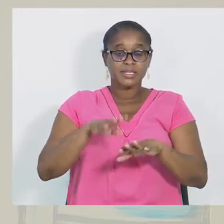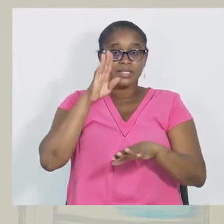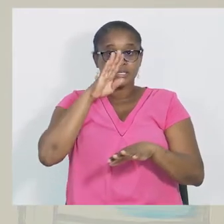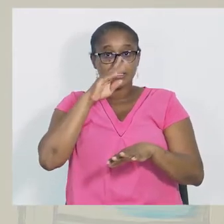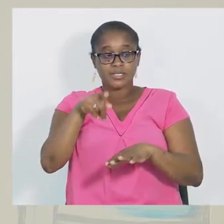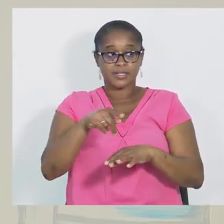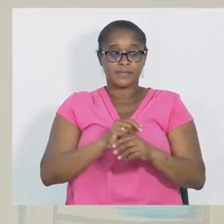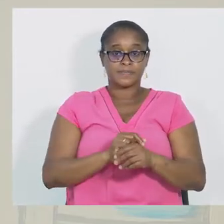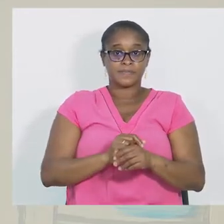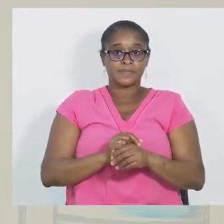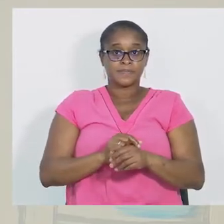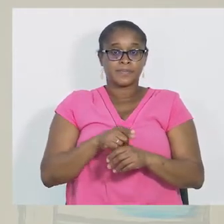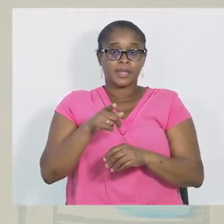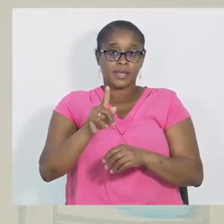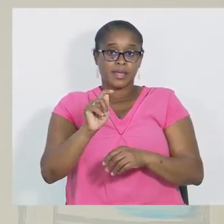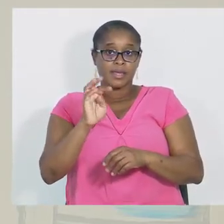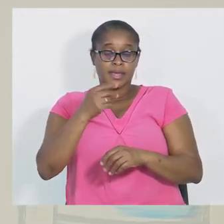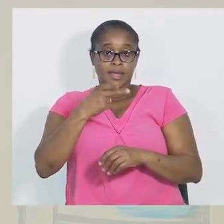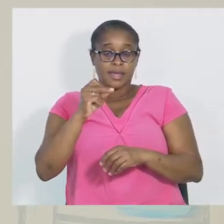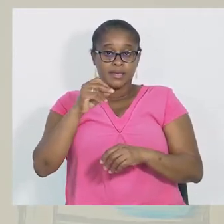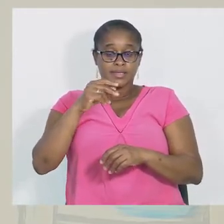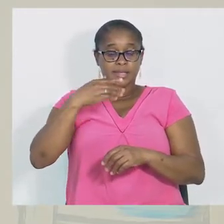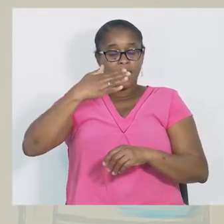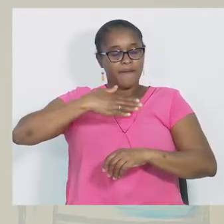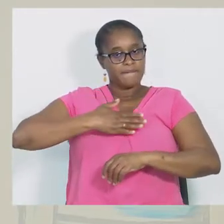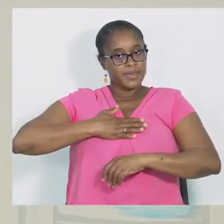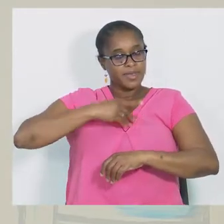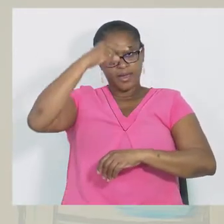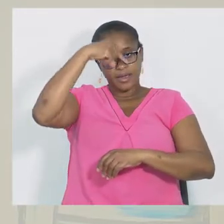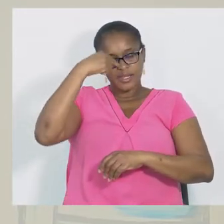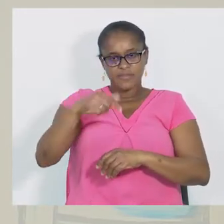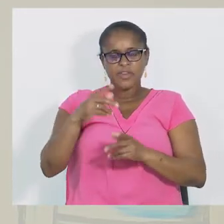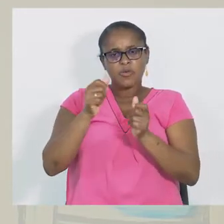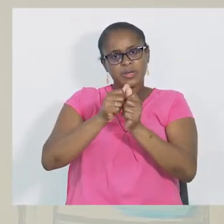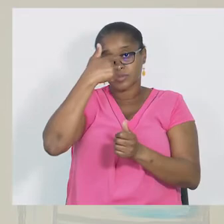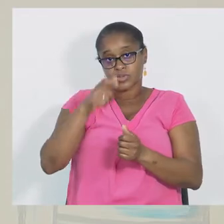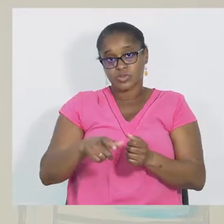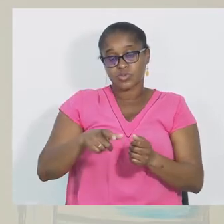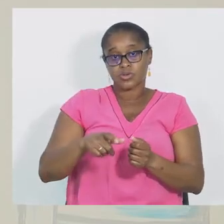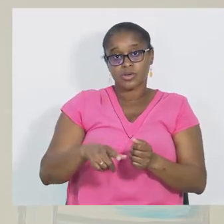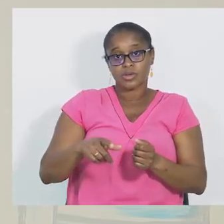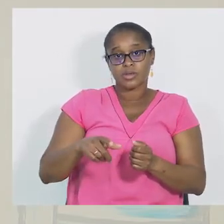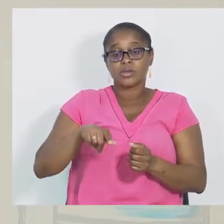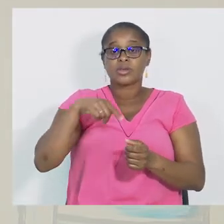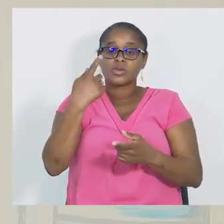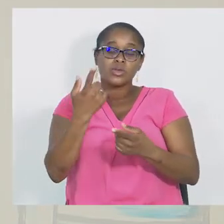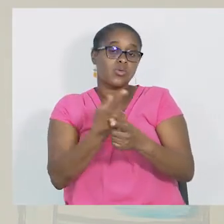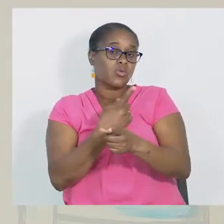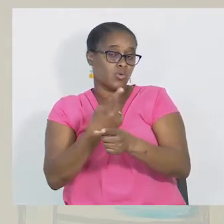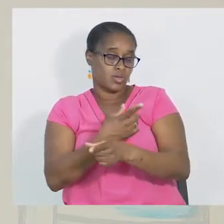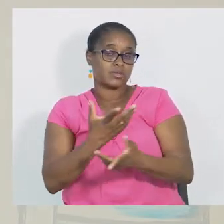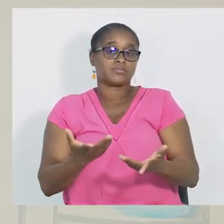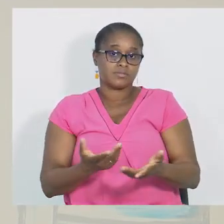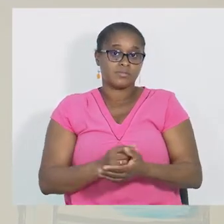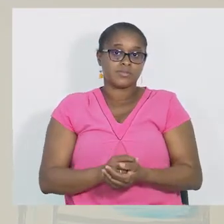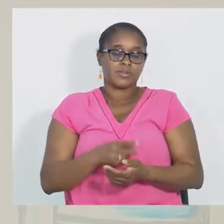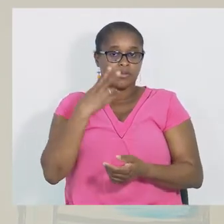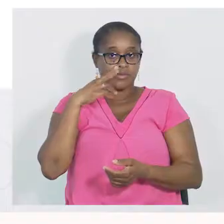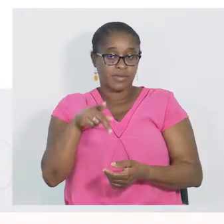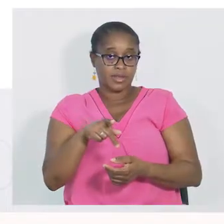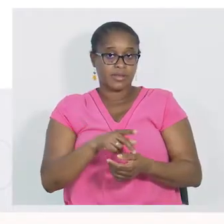Temos aqui palavras sublinhadas. Agora eu quero que vocês prestem atenção naquelas palavras que estão sublinhadas a vermelho.